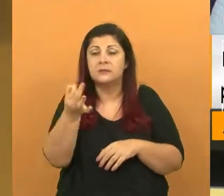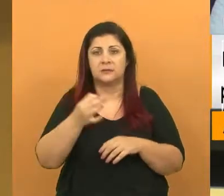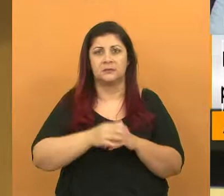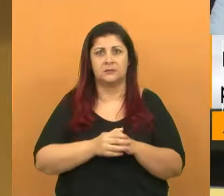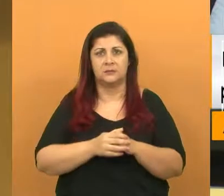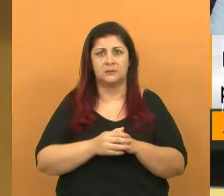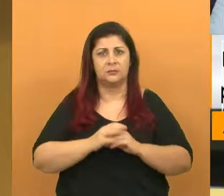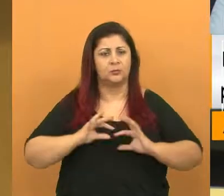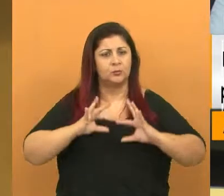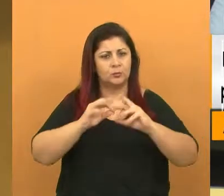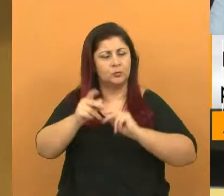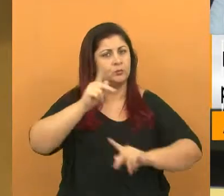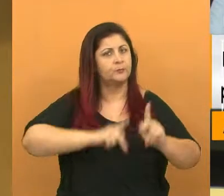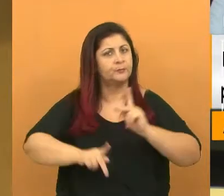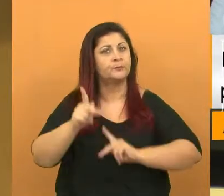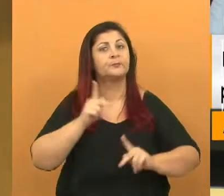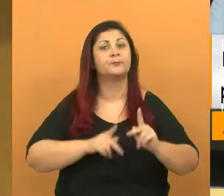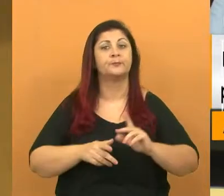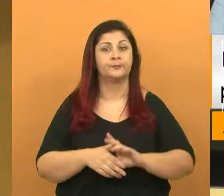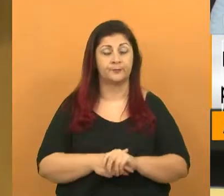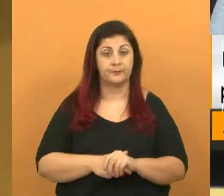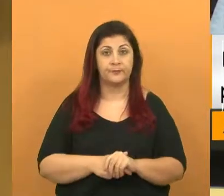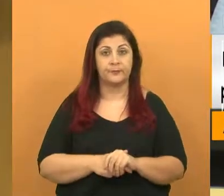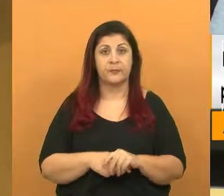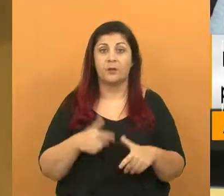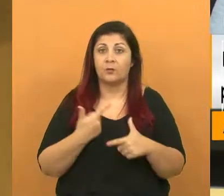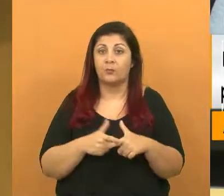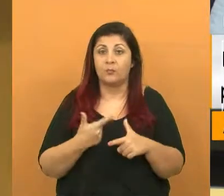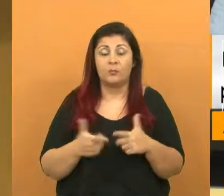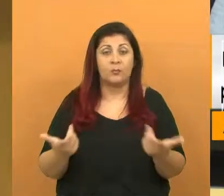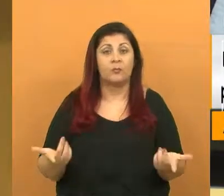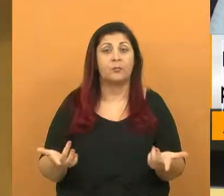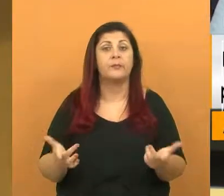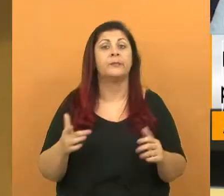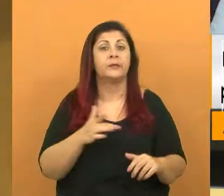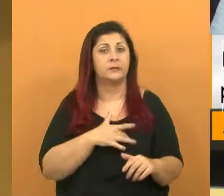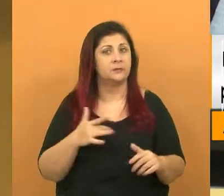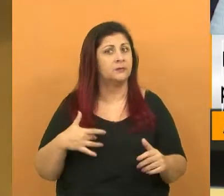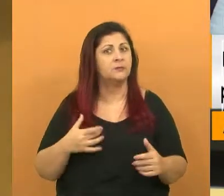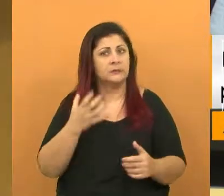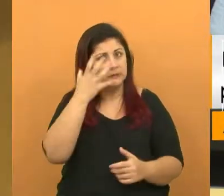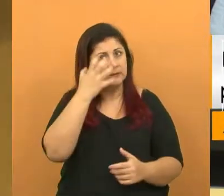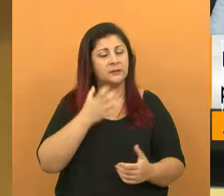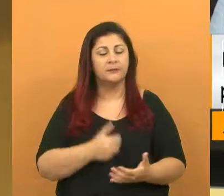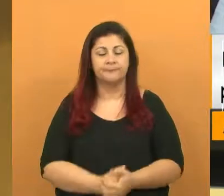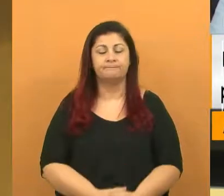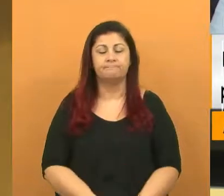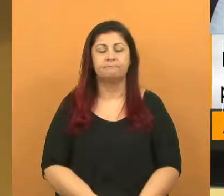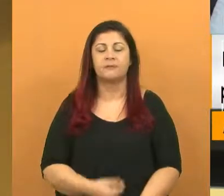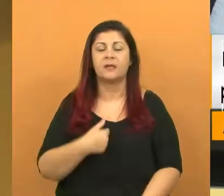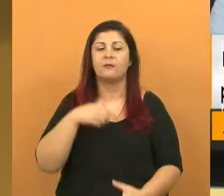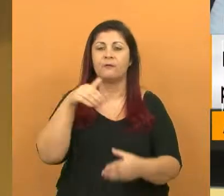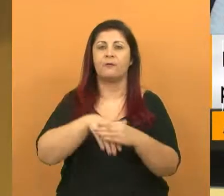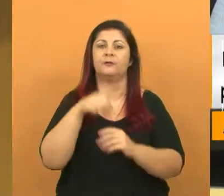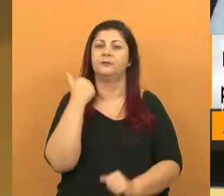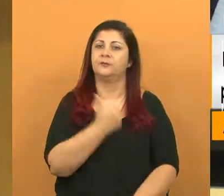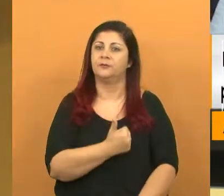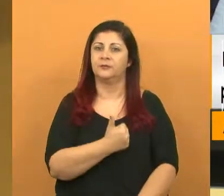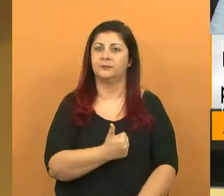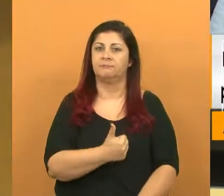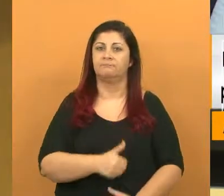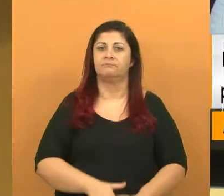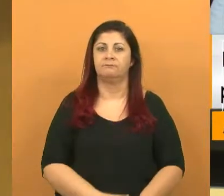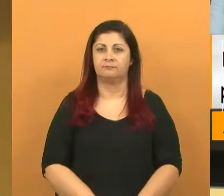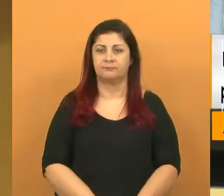da sociedade para um problema de saúde pública que é muito grande. Então, eu quero adiantar aqui meu voto favorável a esse